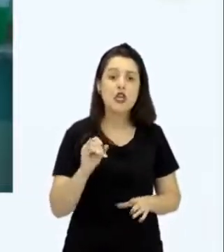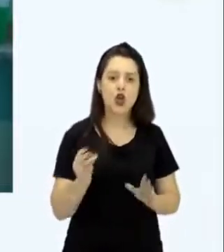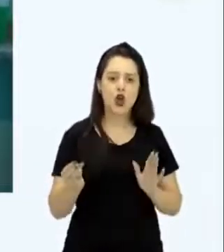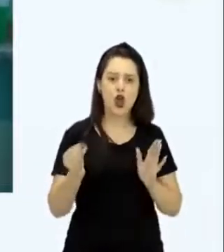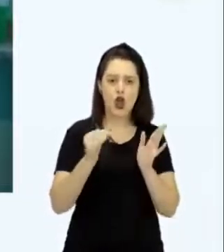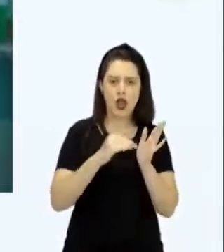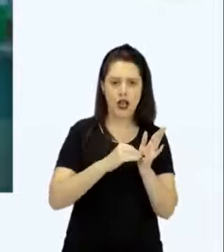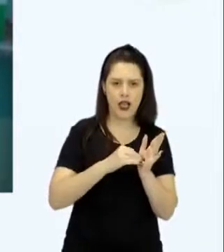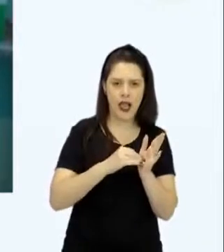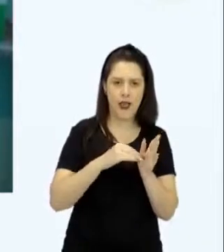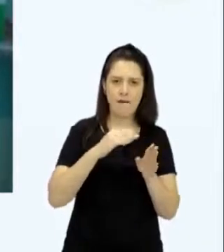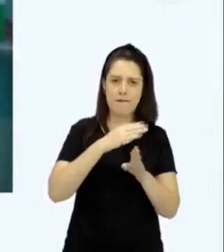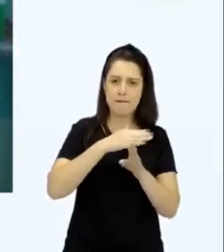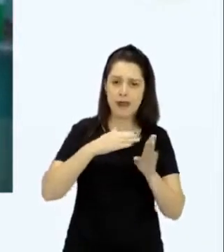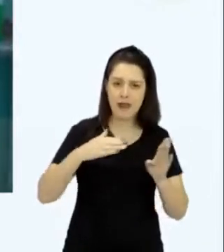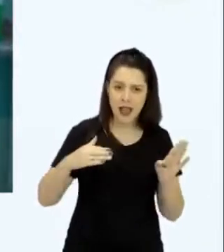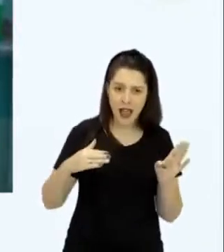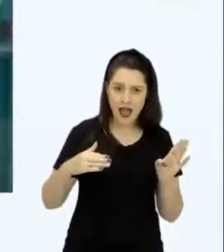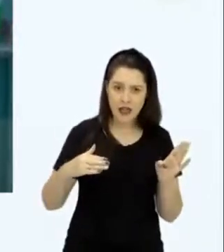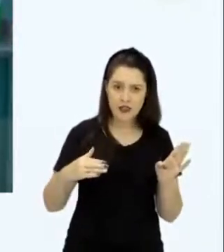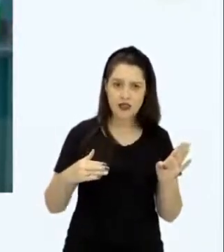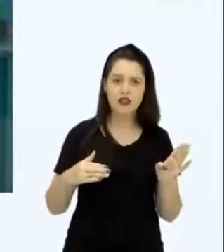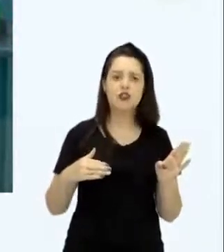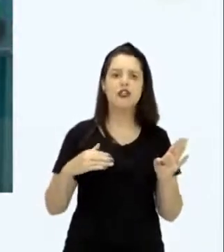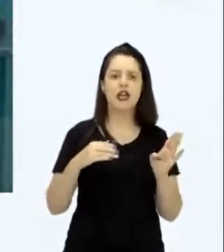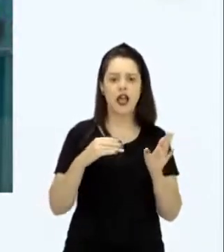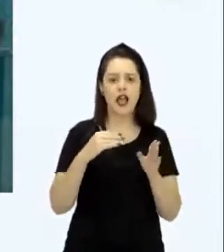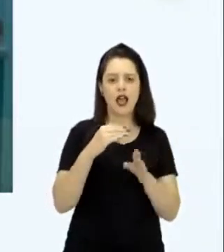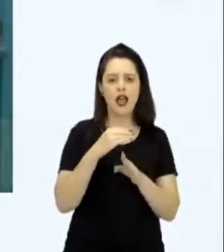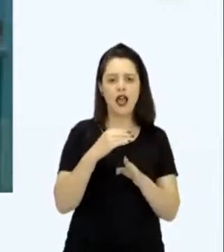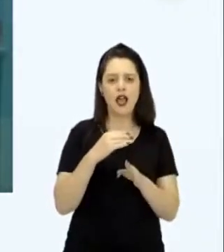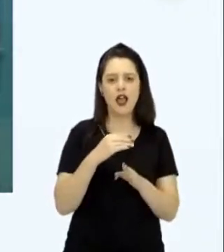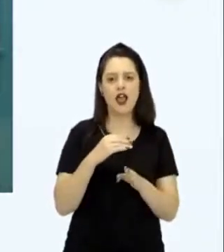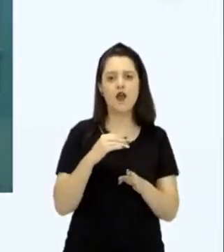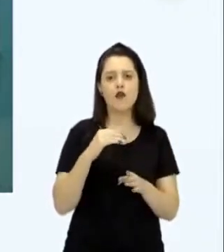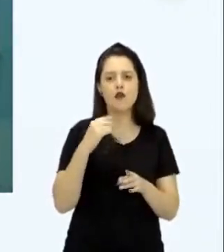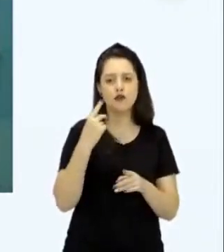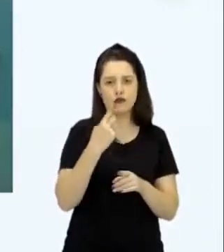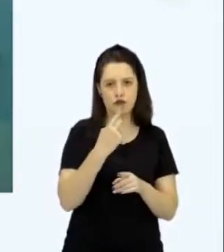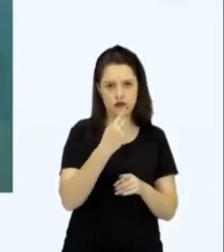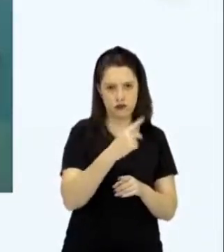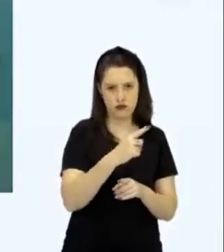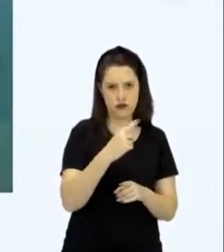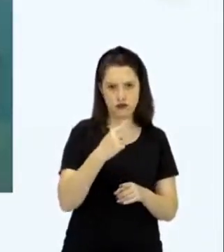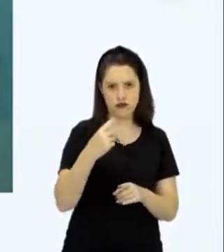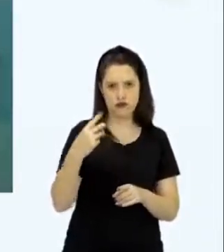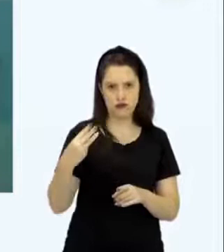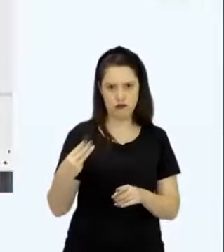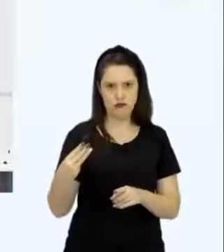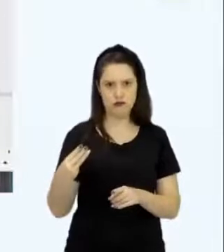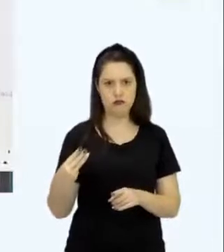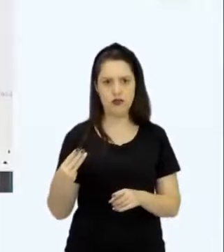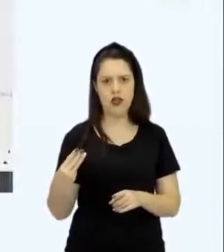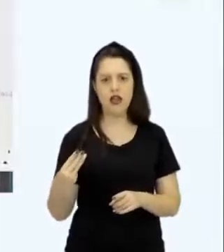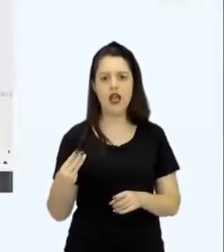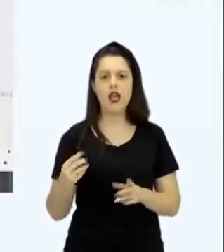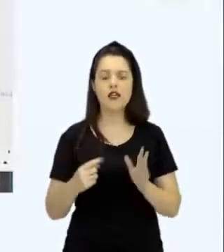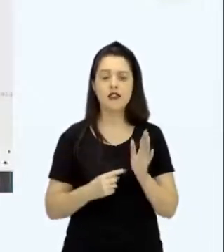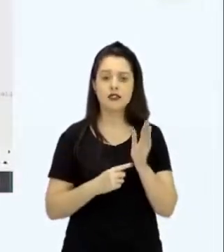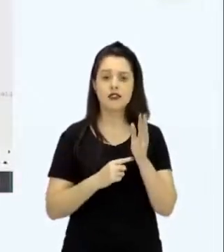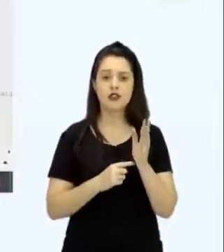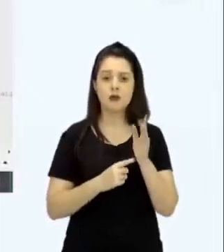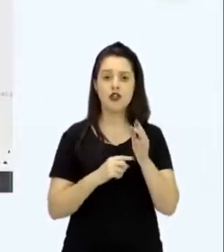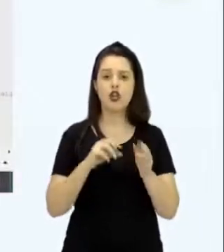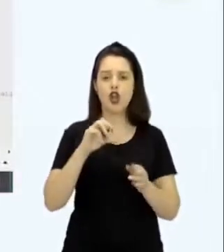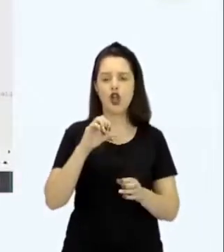metade do que o potenciômetro consegue, que no caso é metade de 1023, o servomotor vai estar em 90